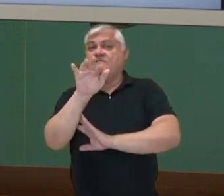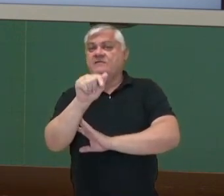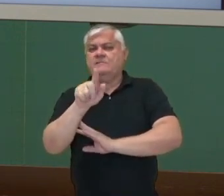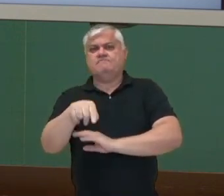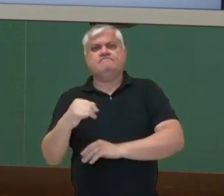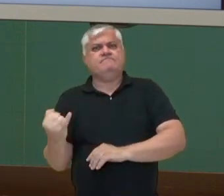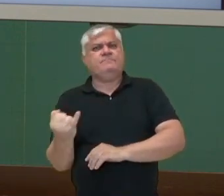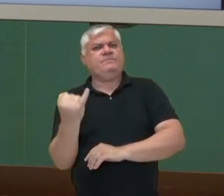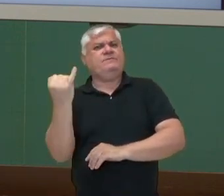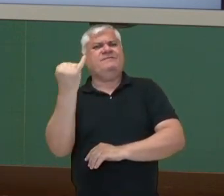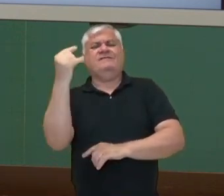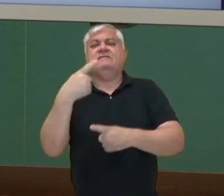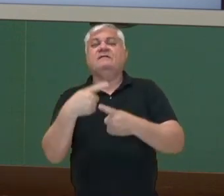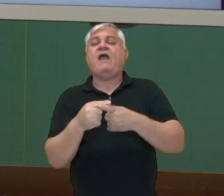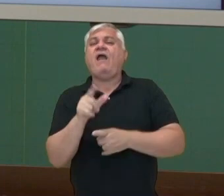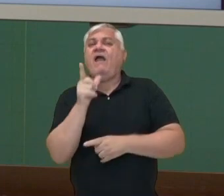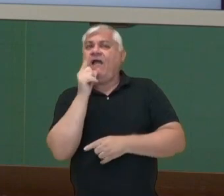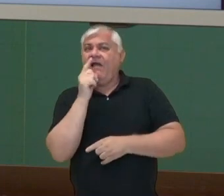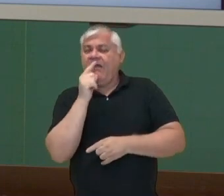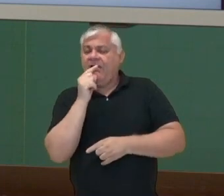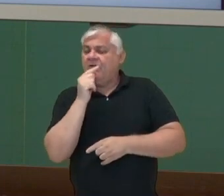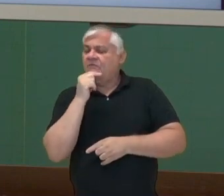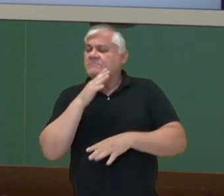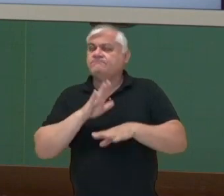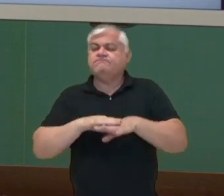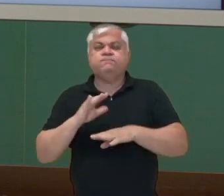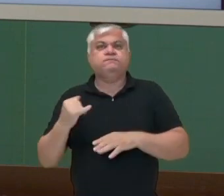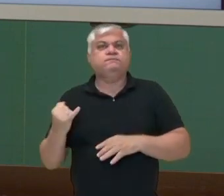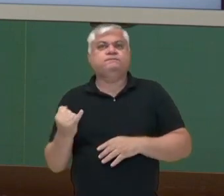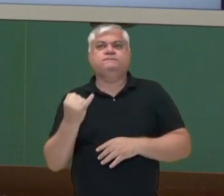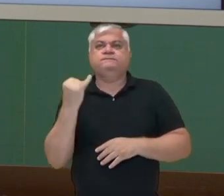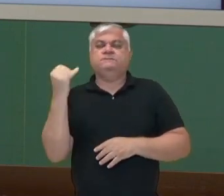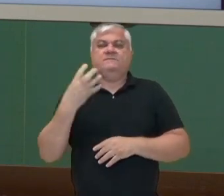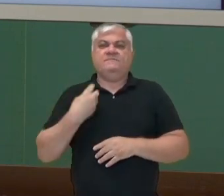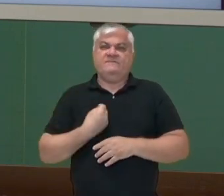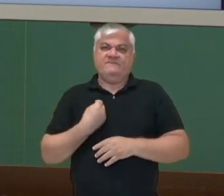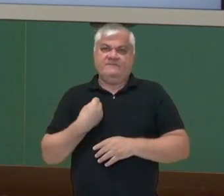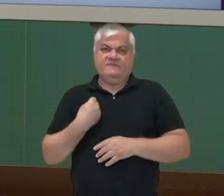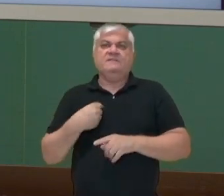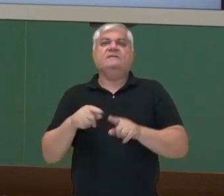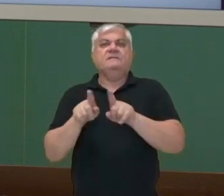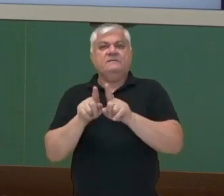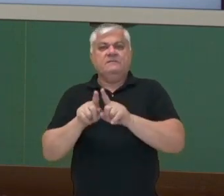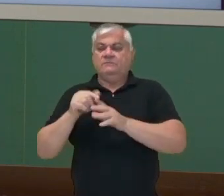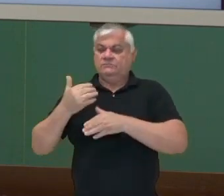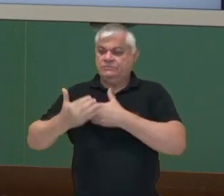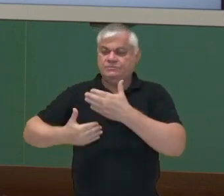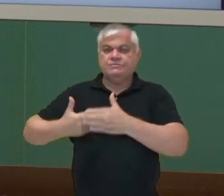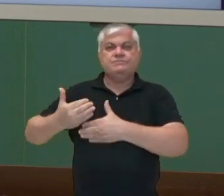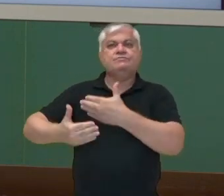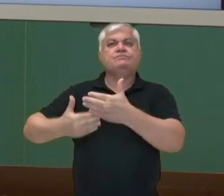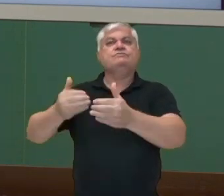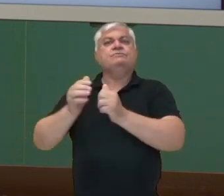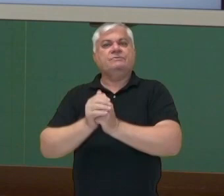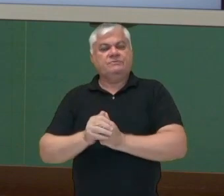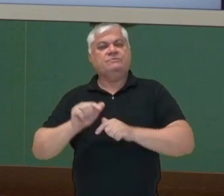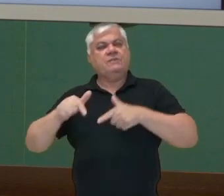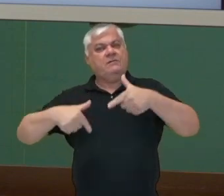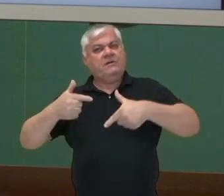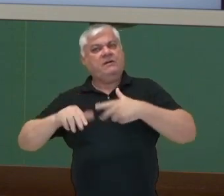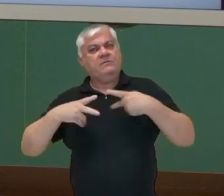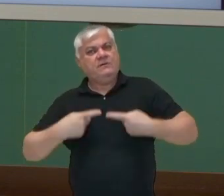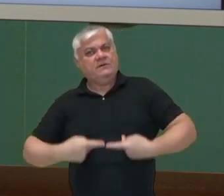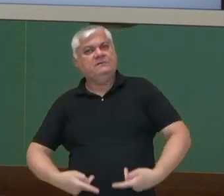a água é essencial para a vida, a água é essencial para o desenvolvimento da grande maioria das atividades